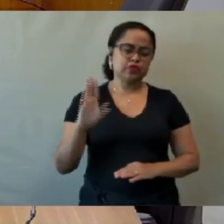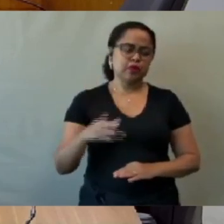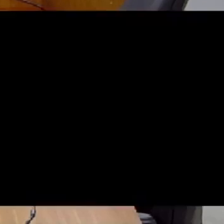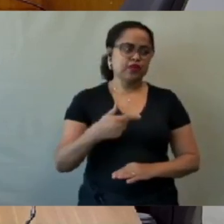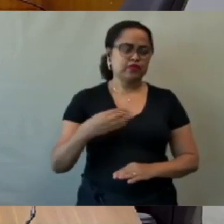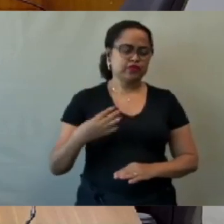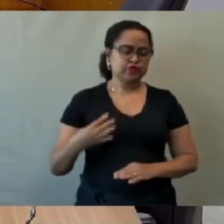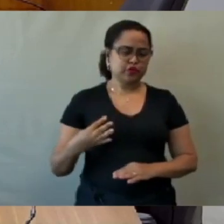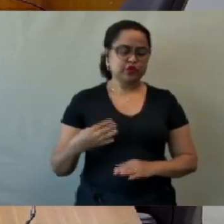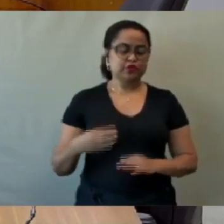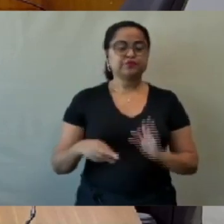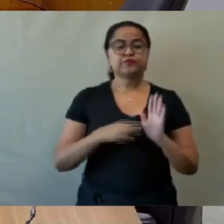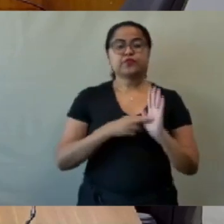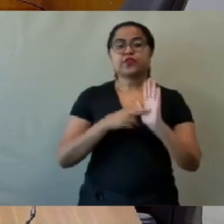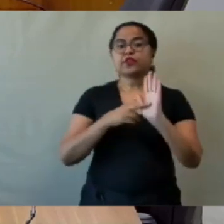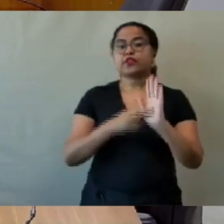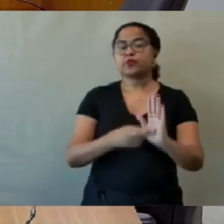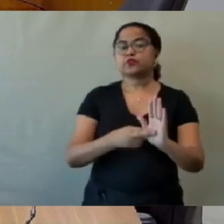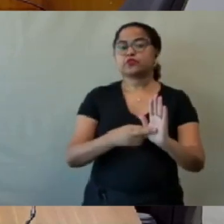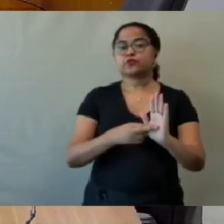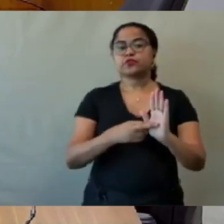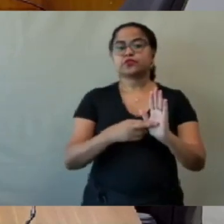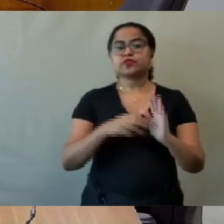708/2024. Requerimento de comissão